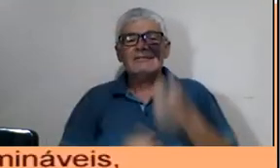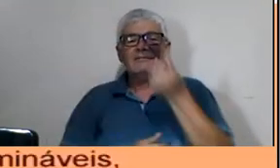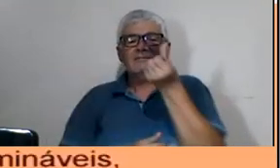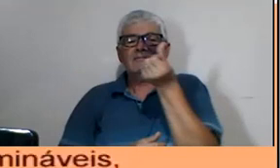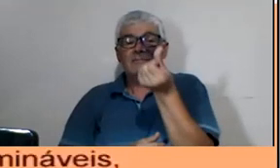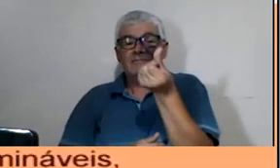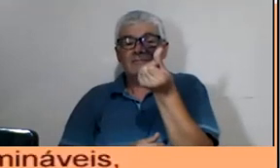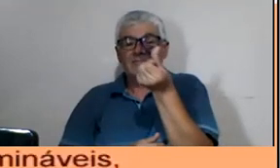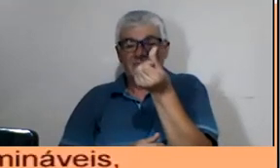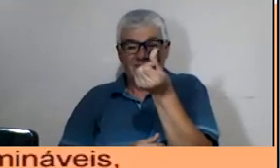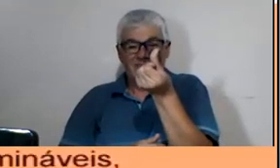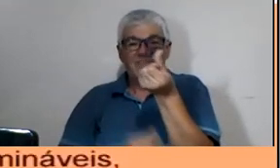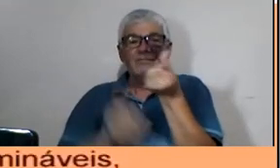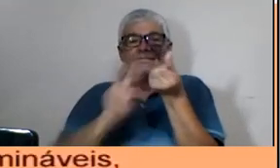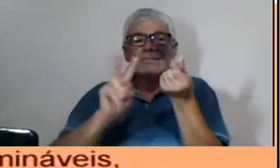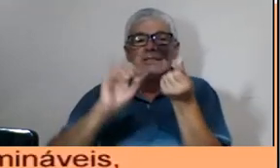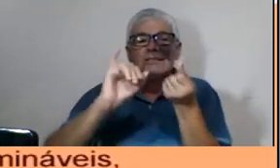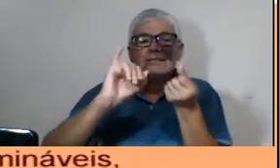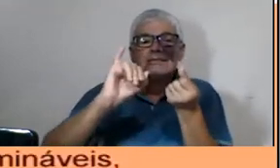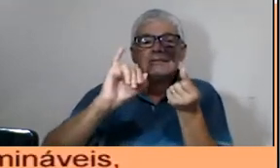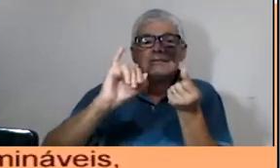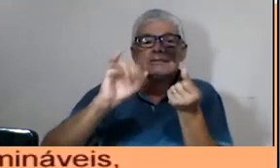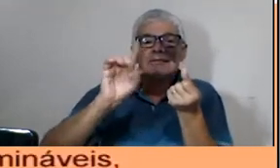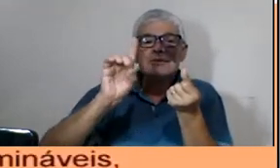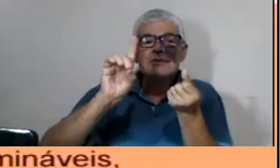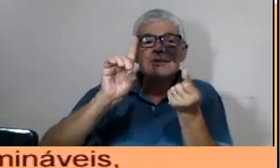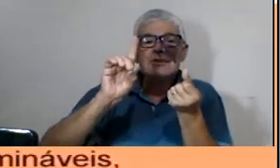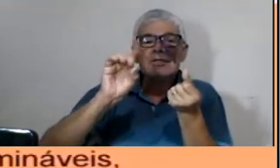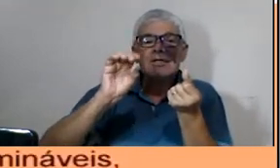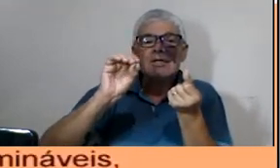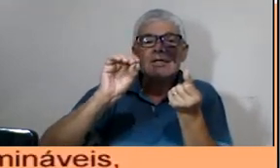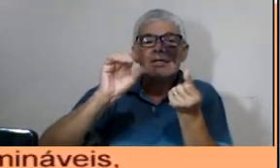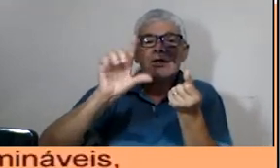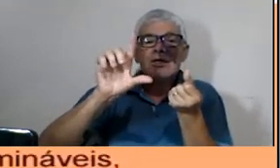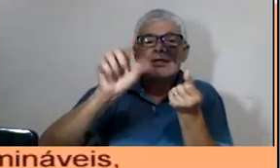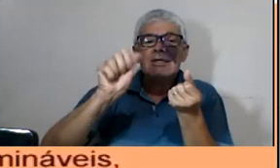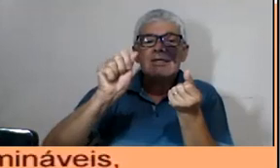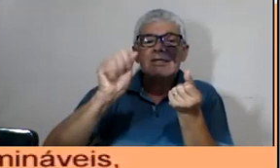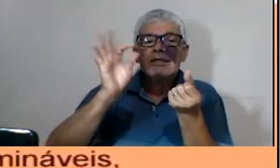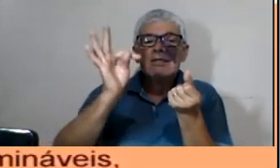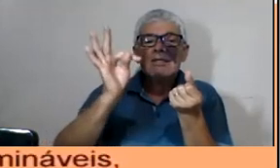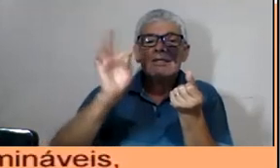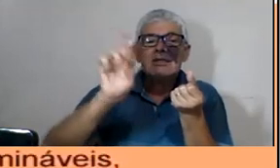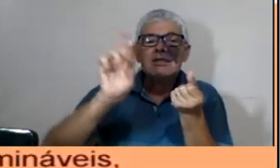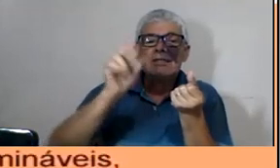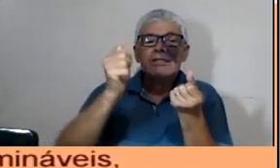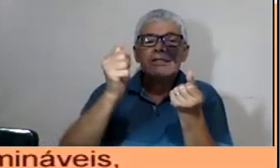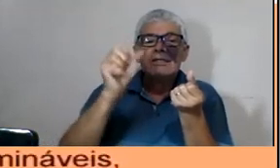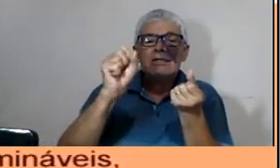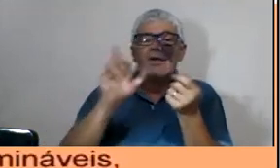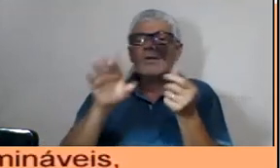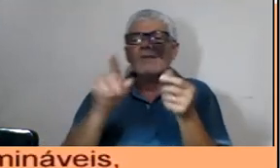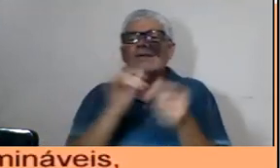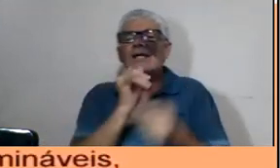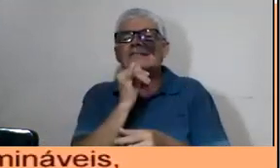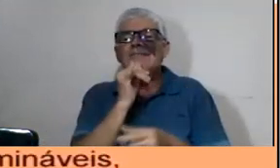o Ciro teve, que foi por Deus que ele obteve, então, essas vitórias todas, porque naquela época ele era